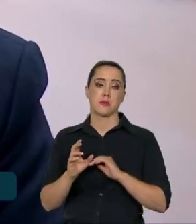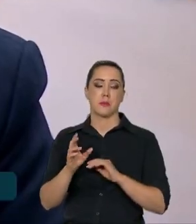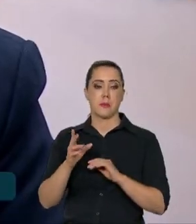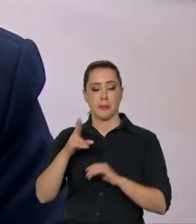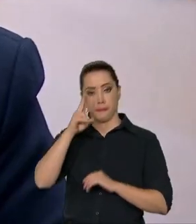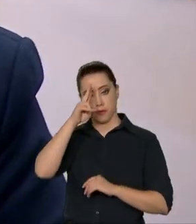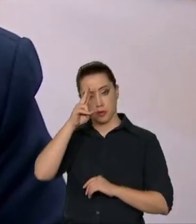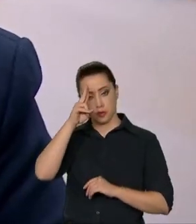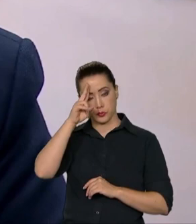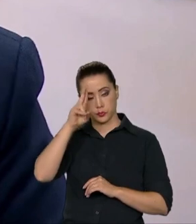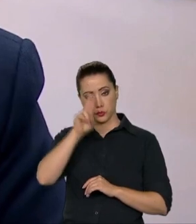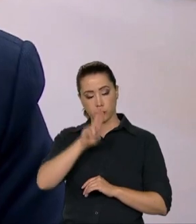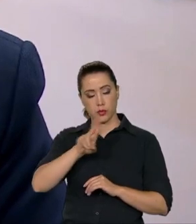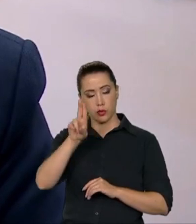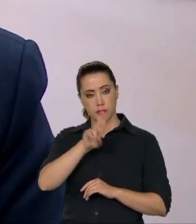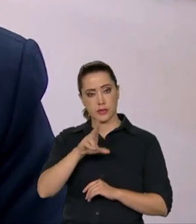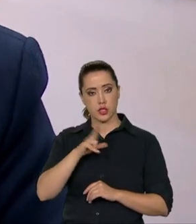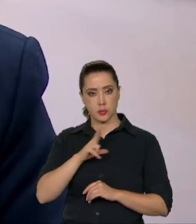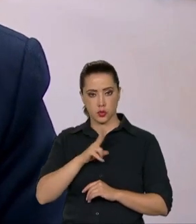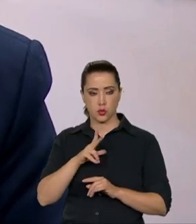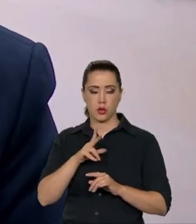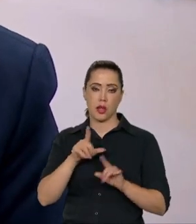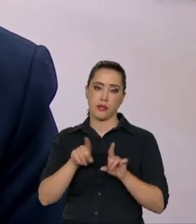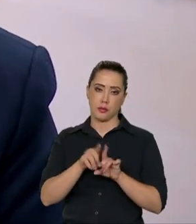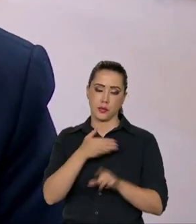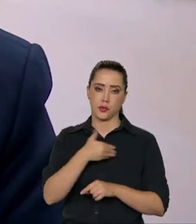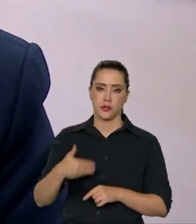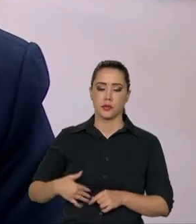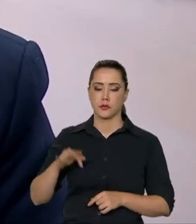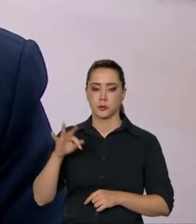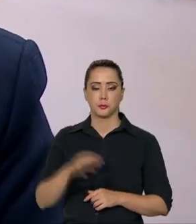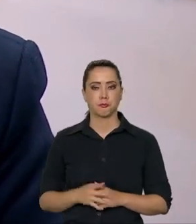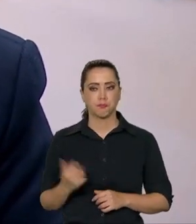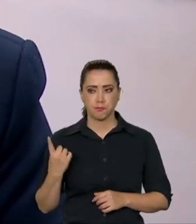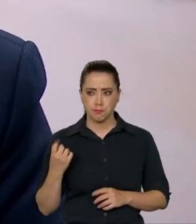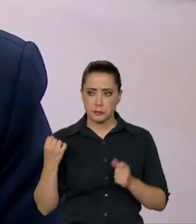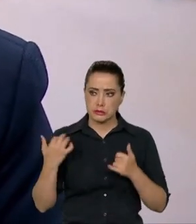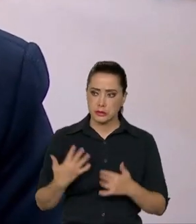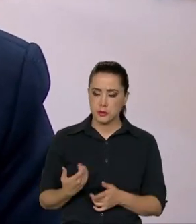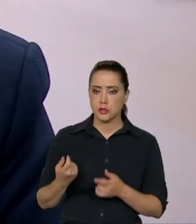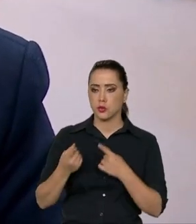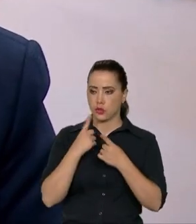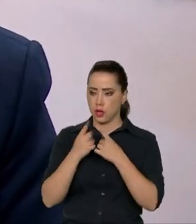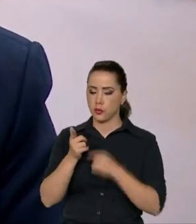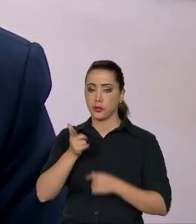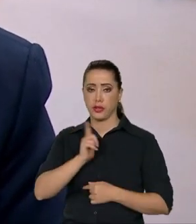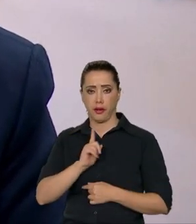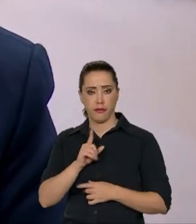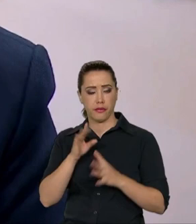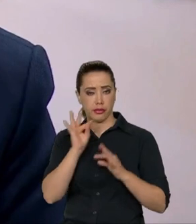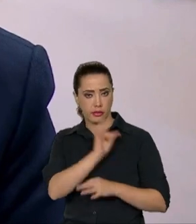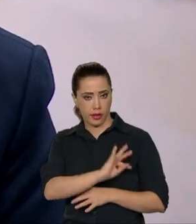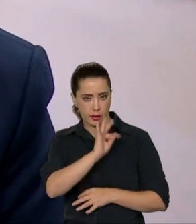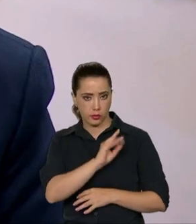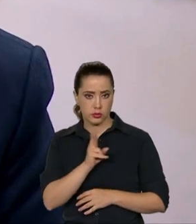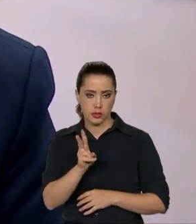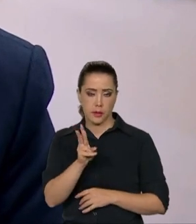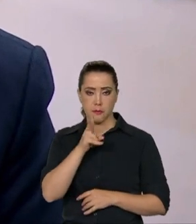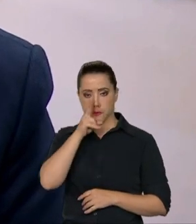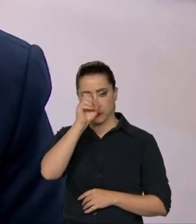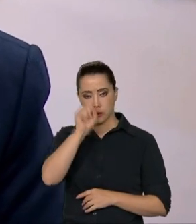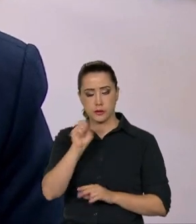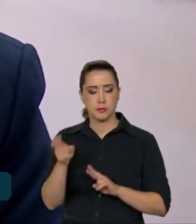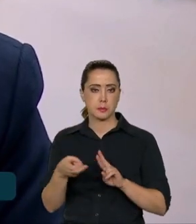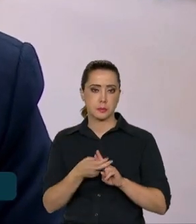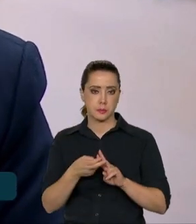com muito diálogo, de forma técnica. O objetivo é que, primeiro, fortalecimento do Sistema